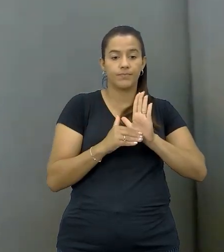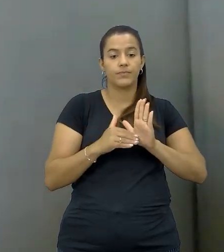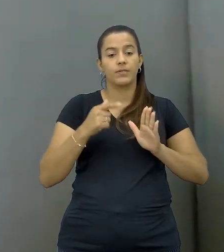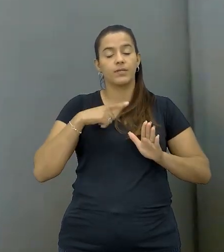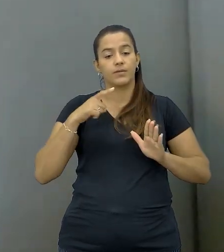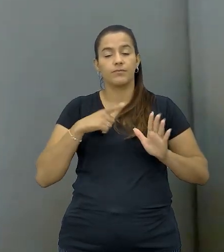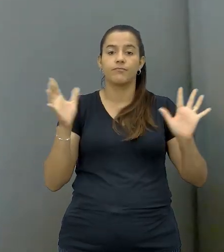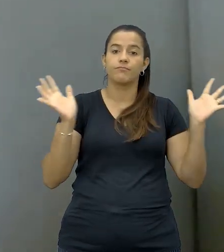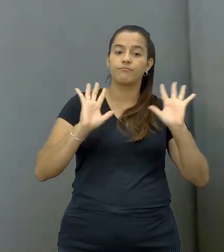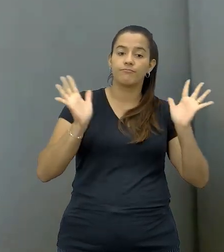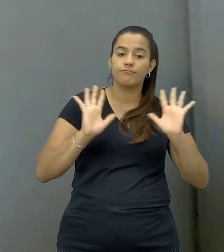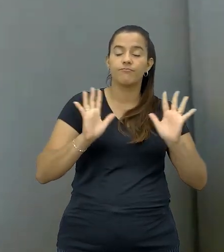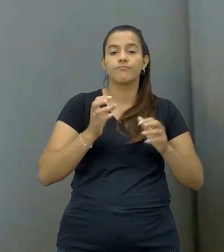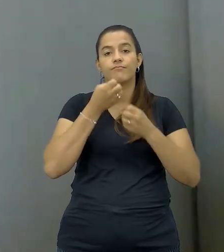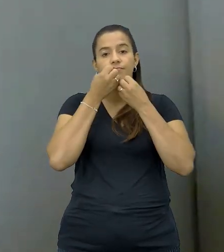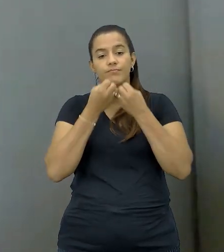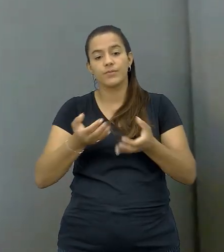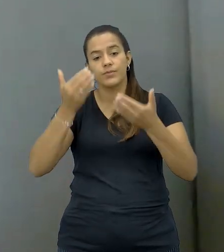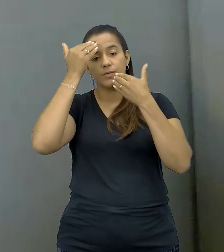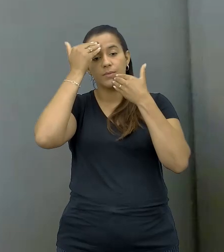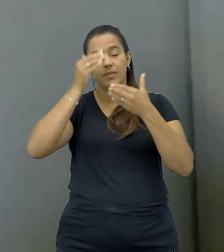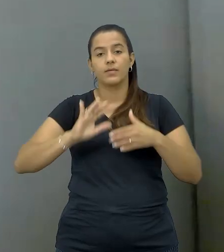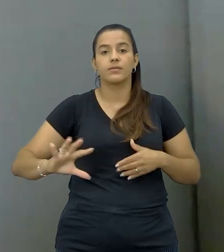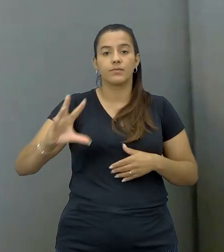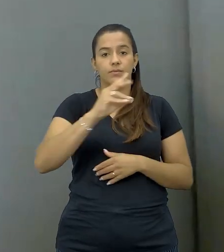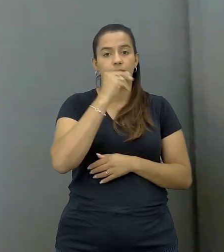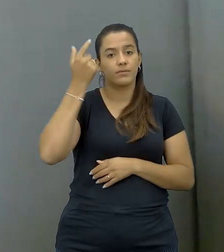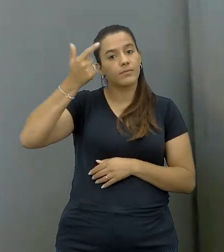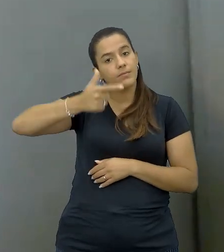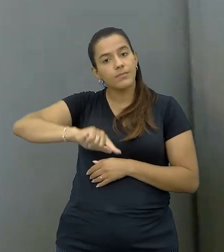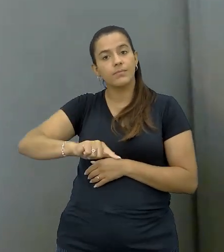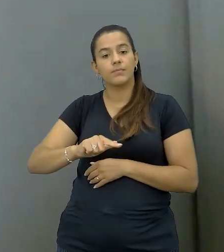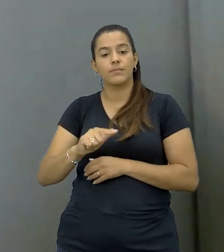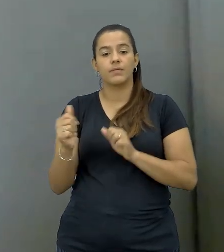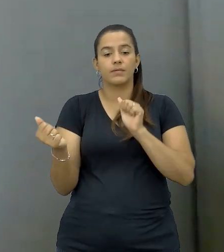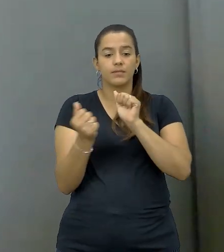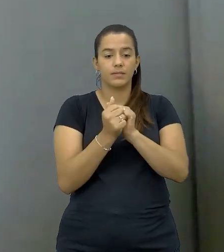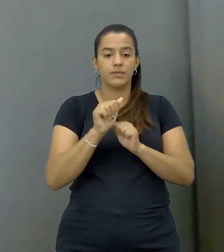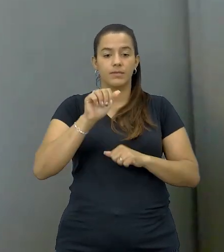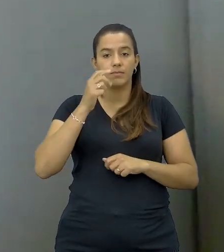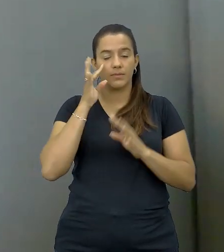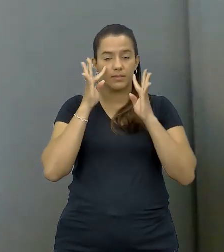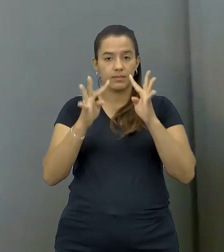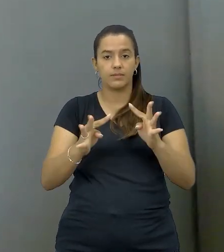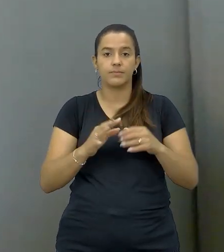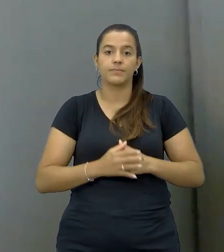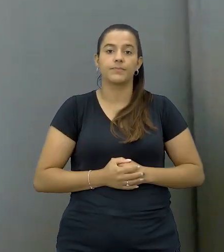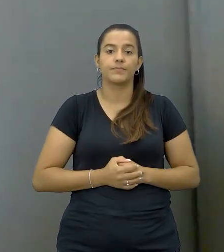vou me despedindo e muito obrigada por mais uma atenção.